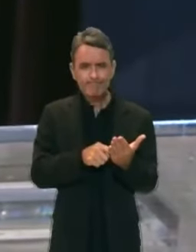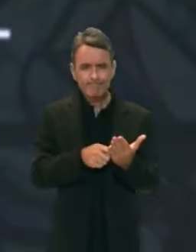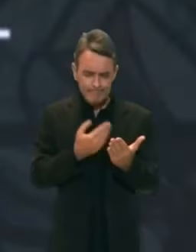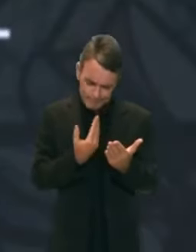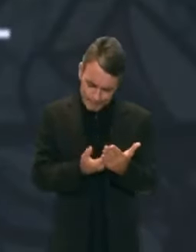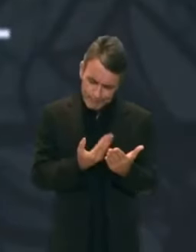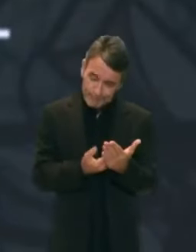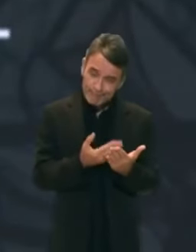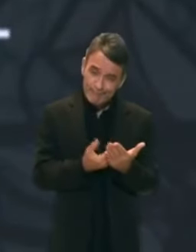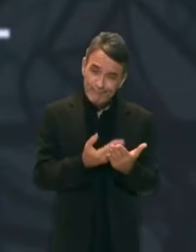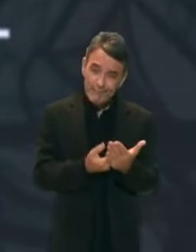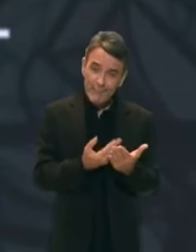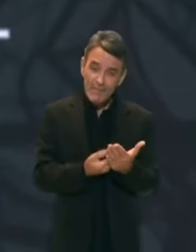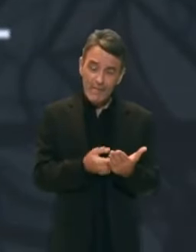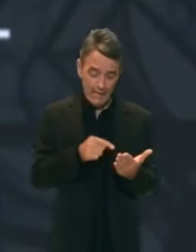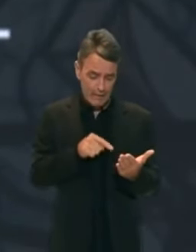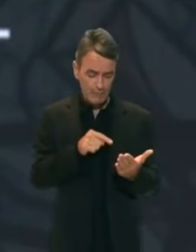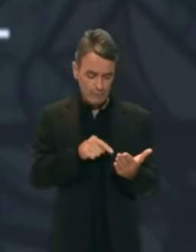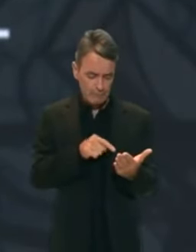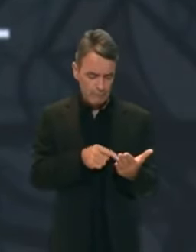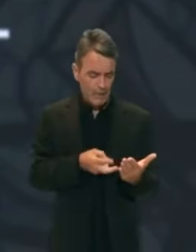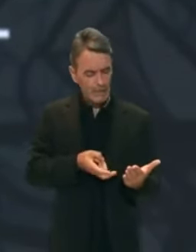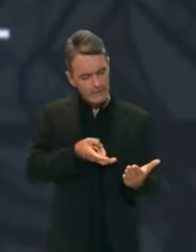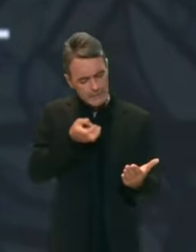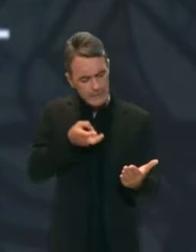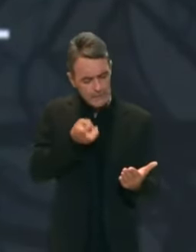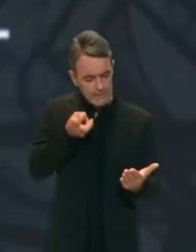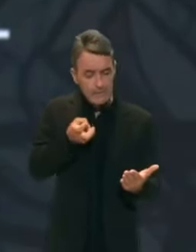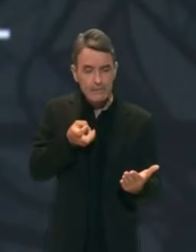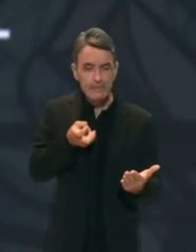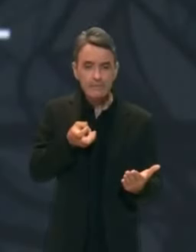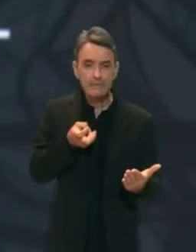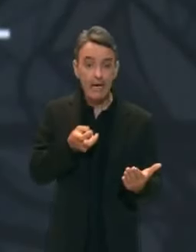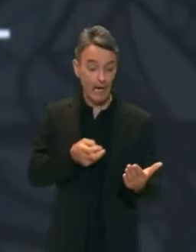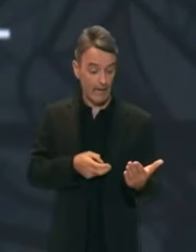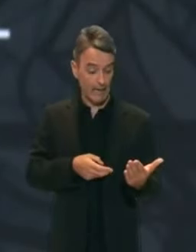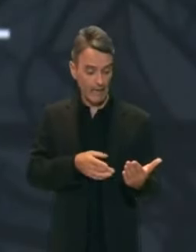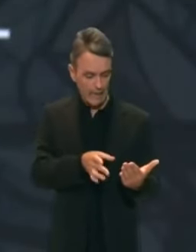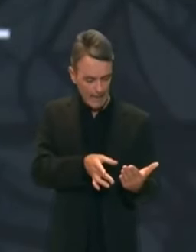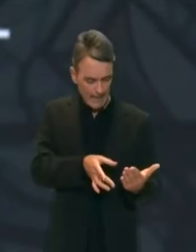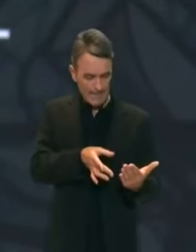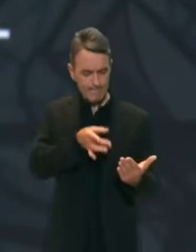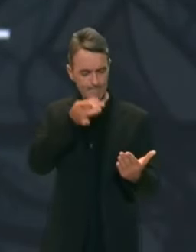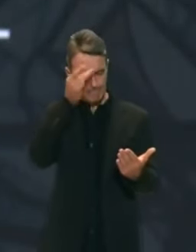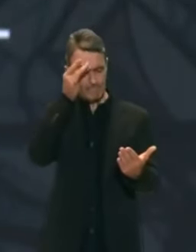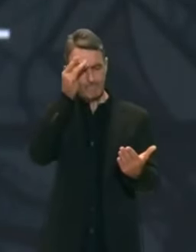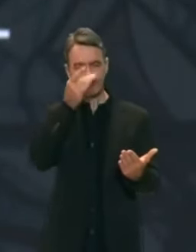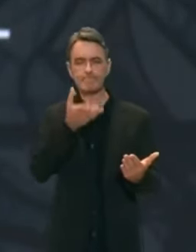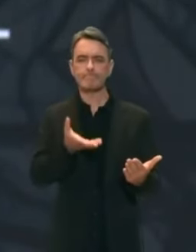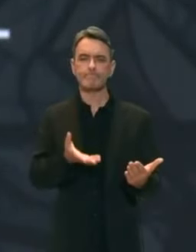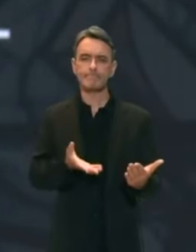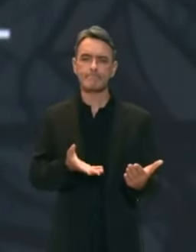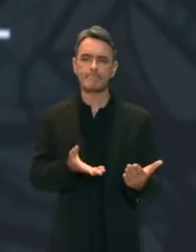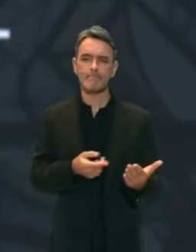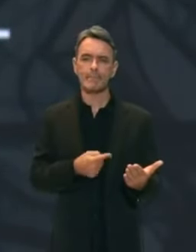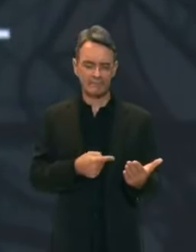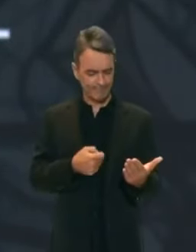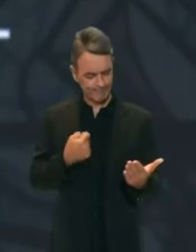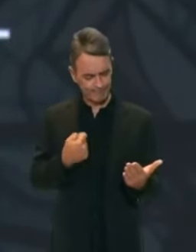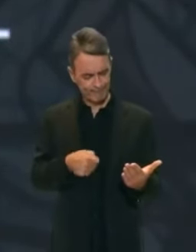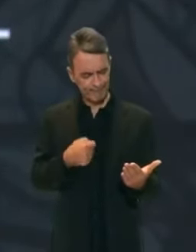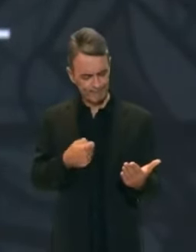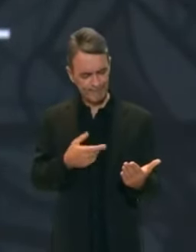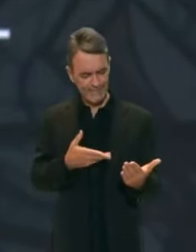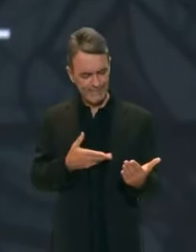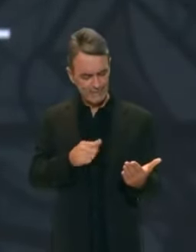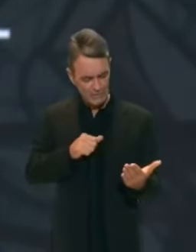sua própria alma e você vai começar a se perceber. E ao se perceber, você vai falar para você mesmo: eu preciso